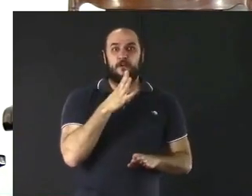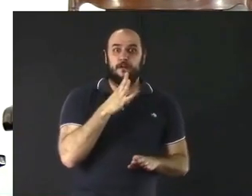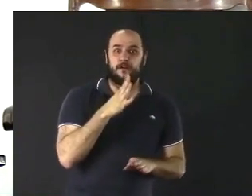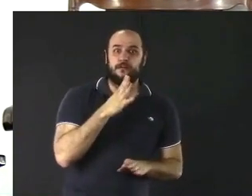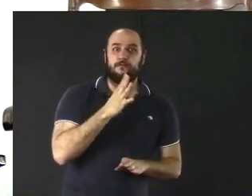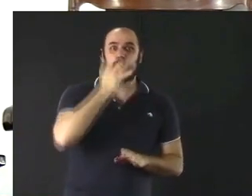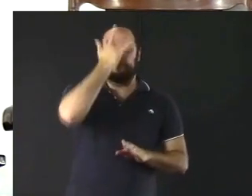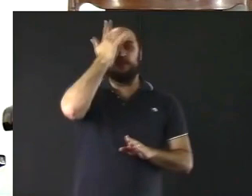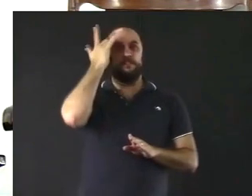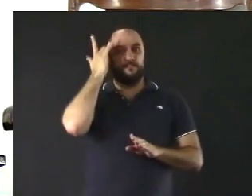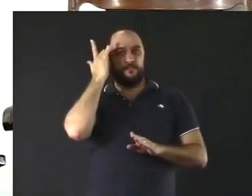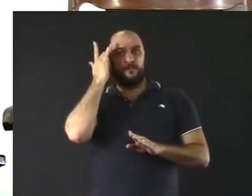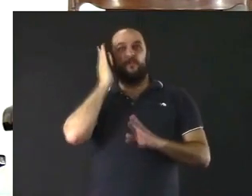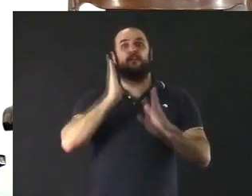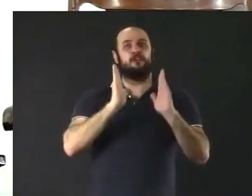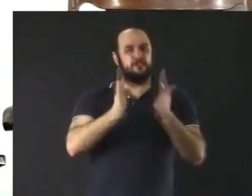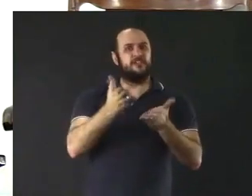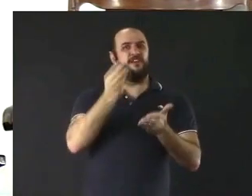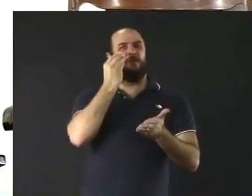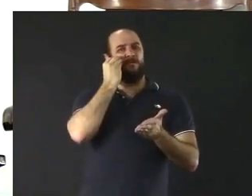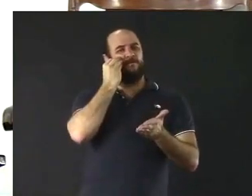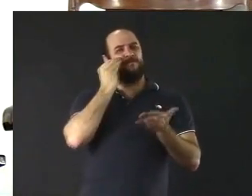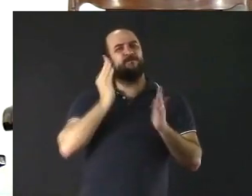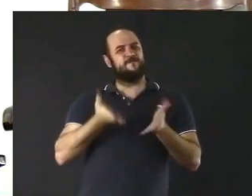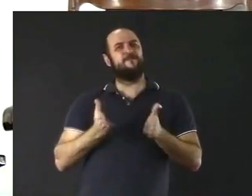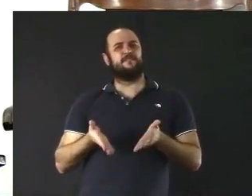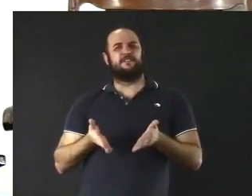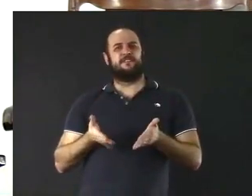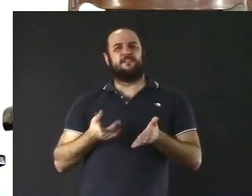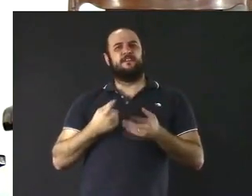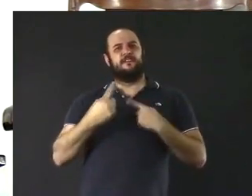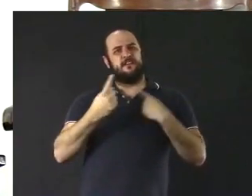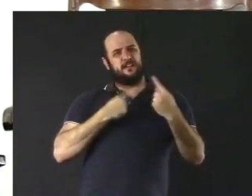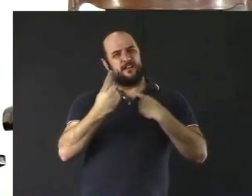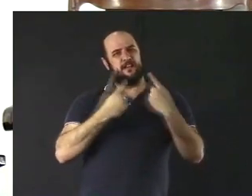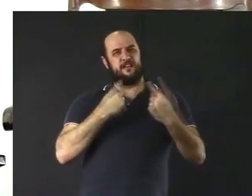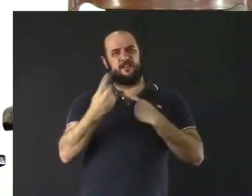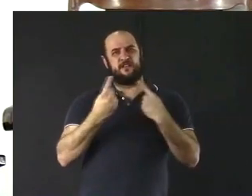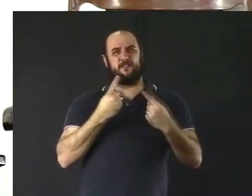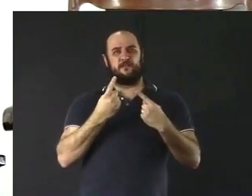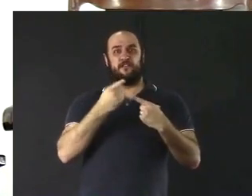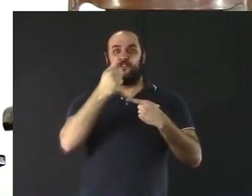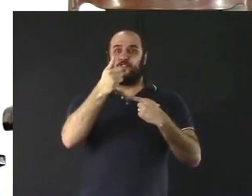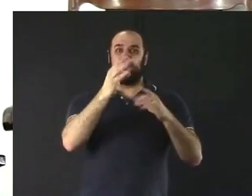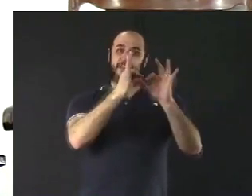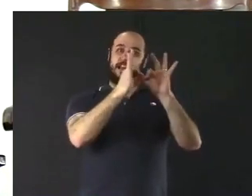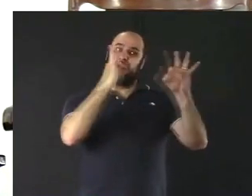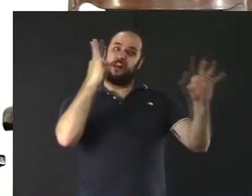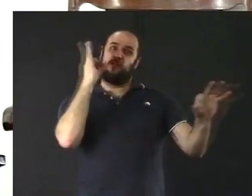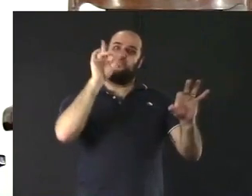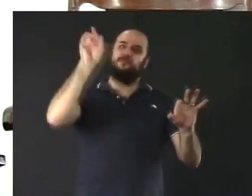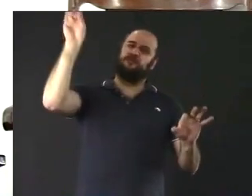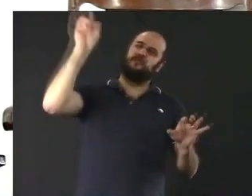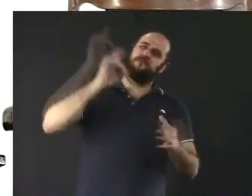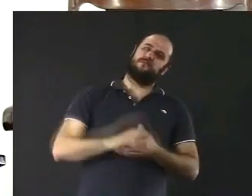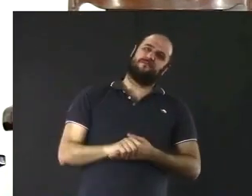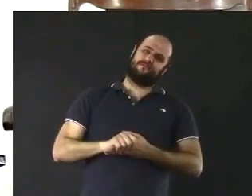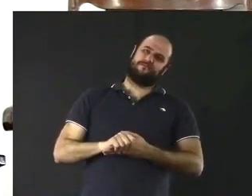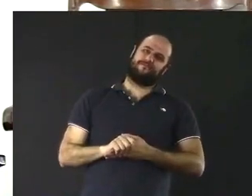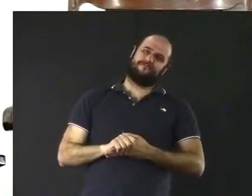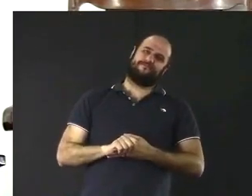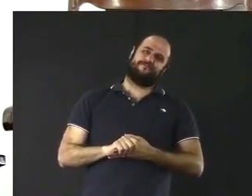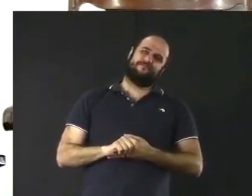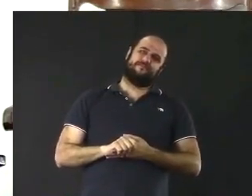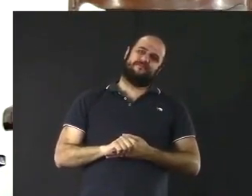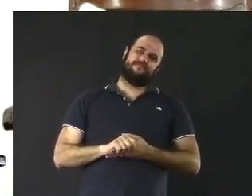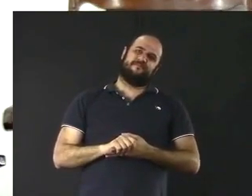ou até mesmo teve essa experiência, de ter um relacionamento que te afastou de Deus. Talvez